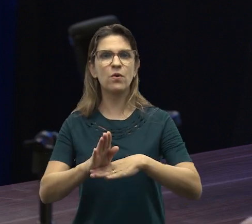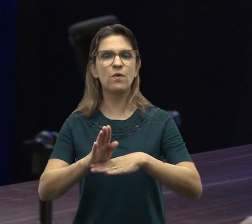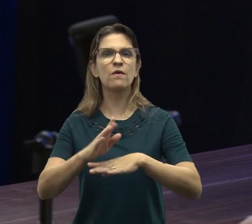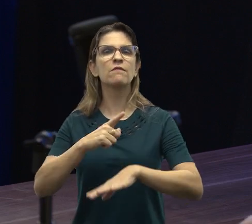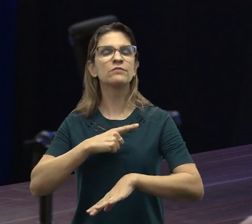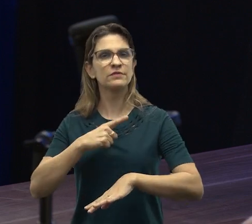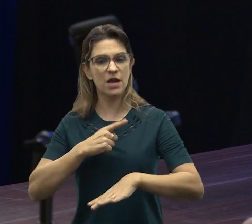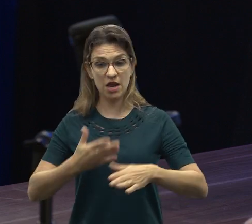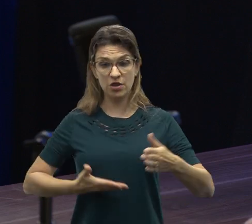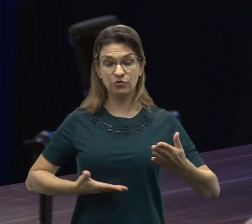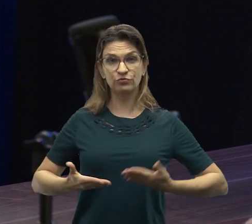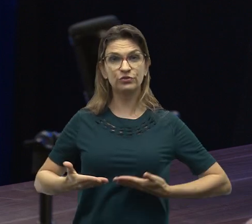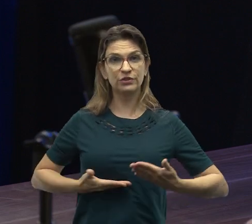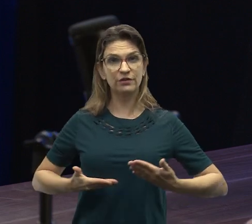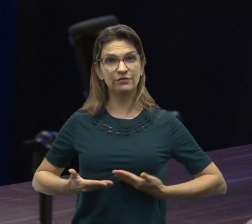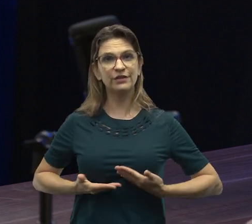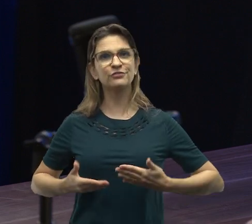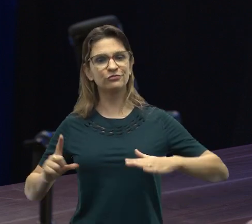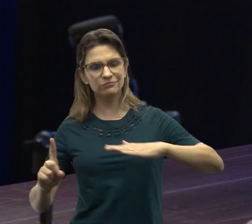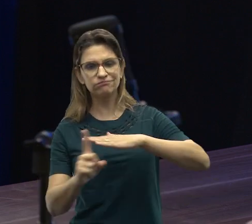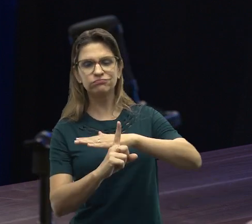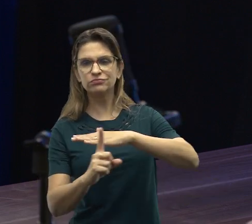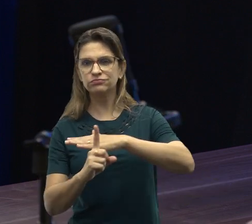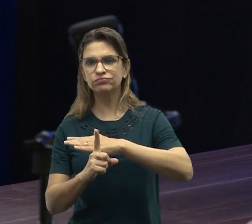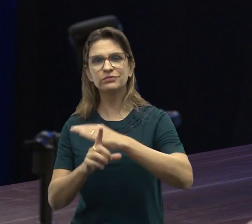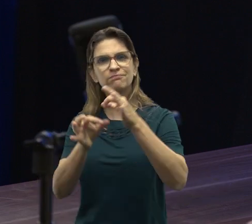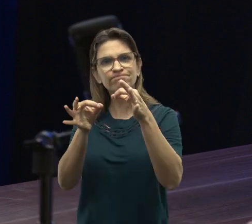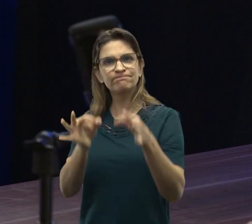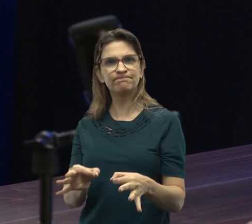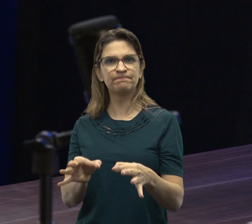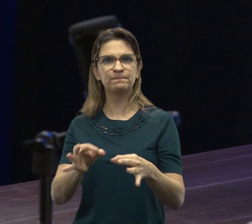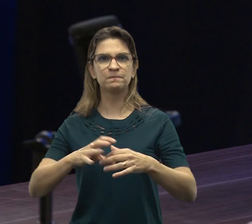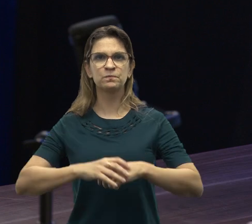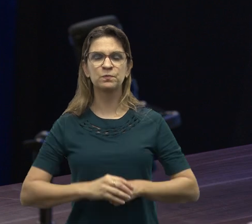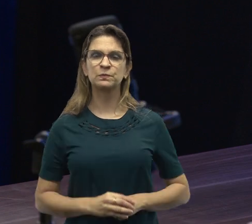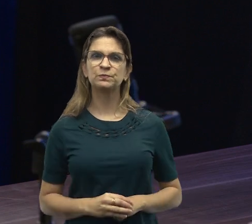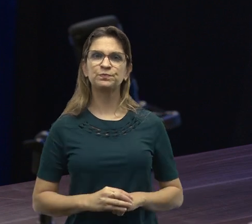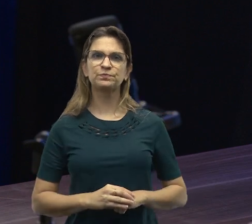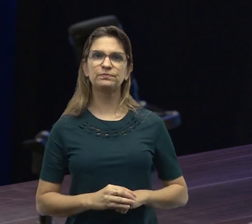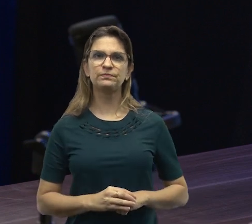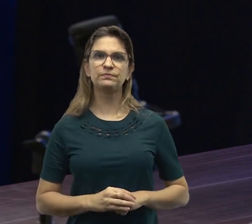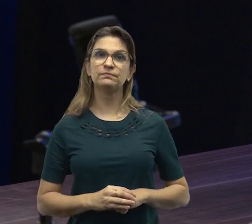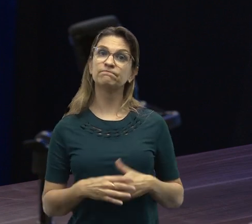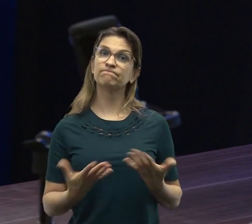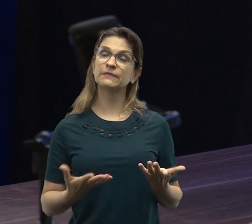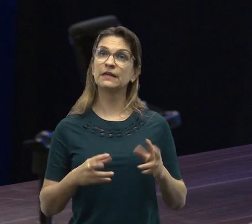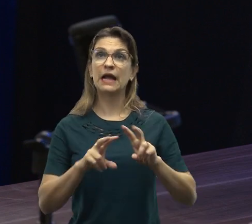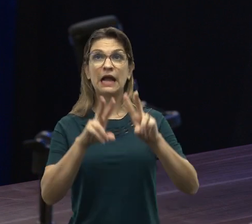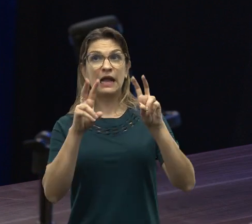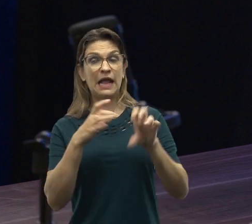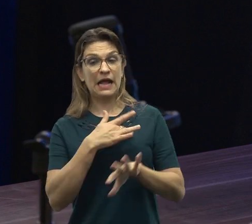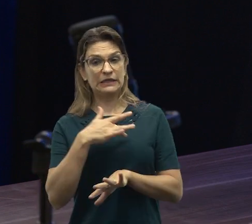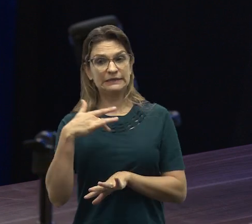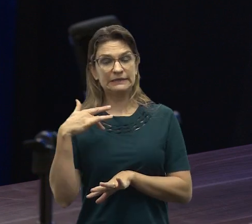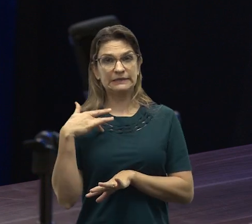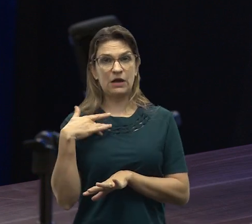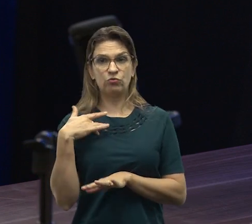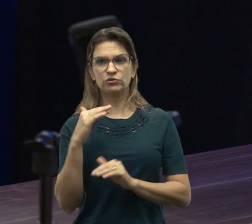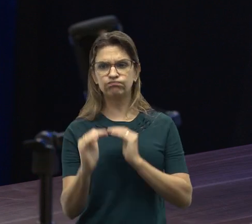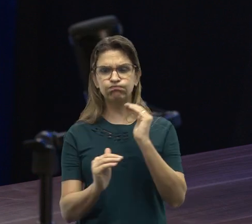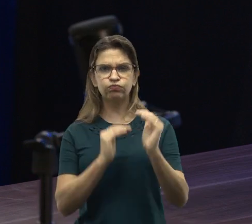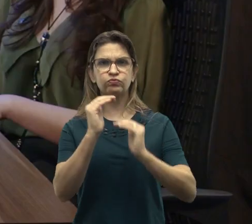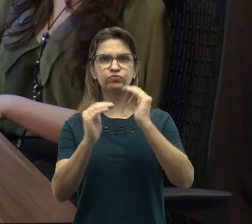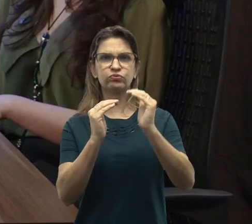contento. Então, eu não vejo a saúde de Campo Grande como avançando. Eu vejo a saúde de Campo Grande, pelo